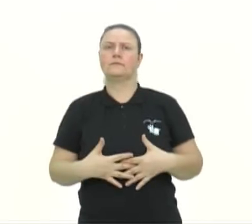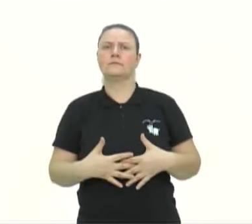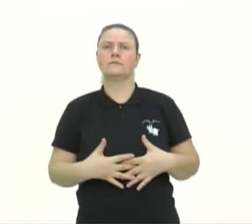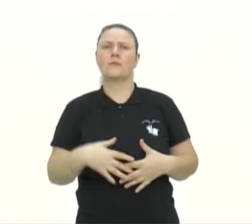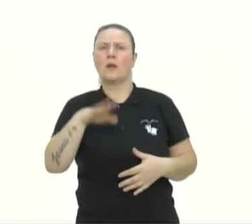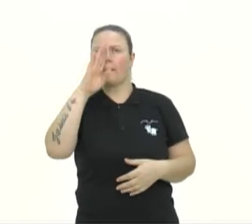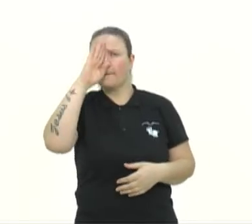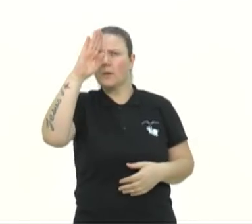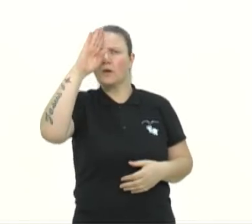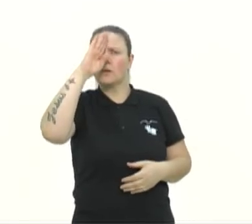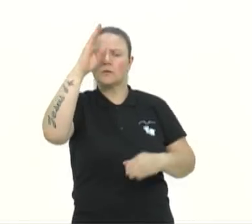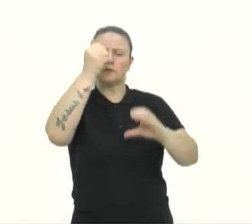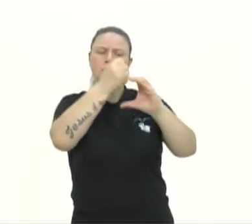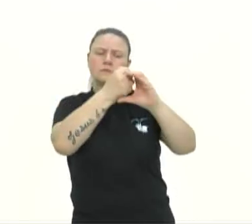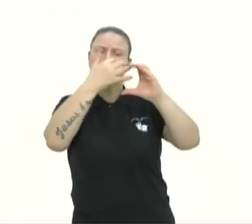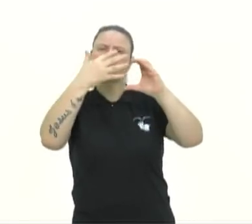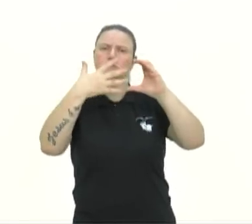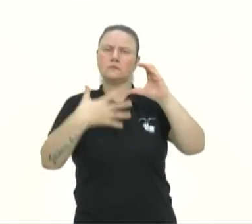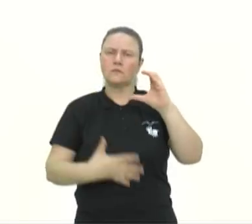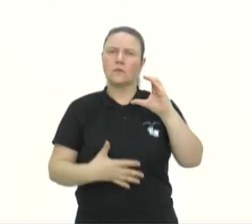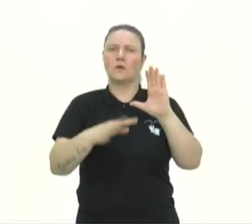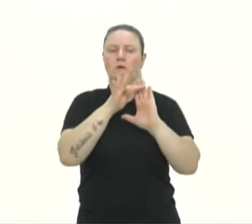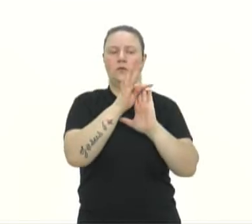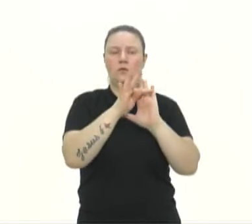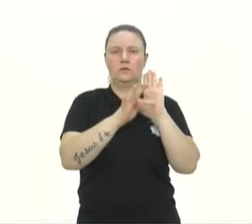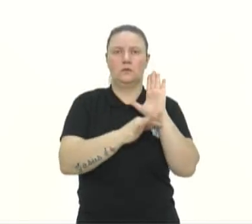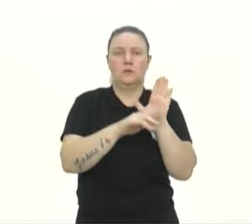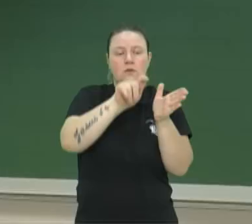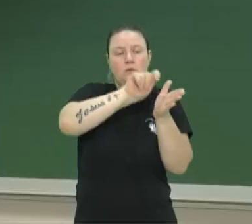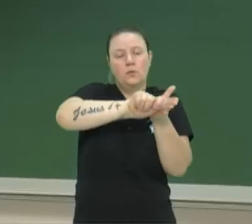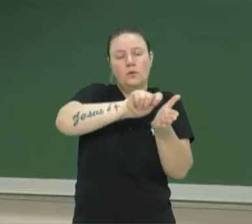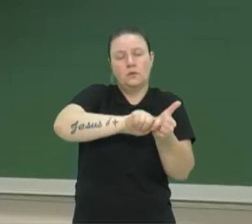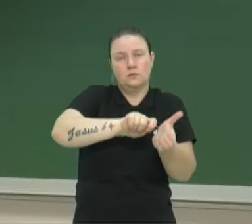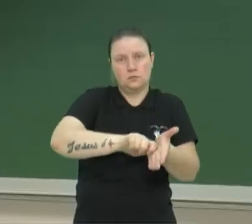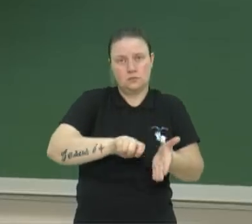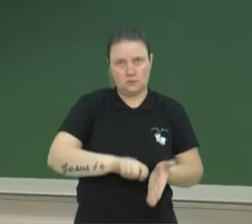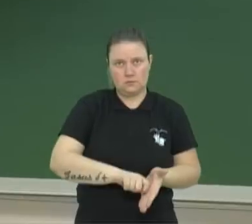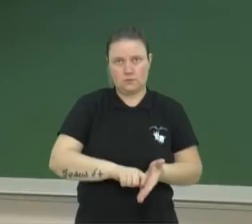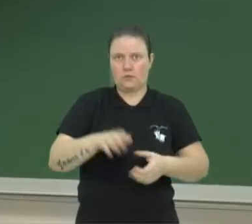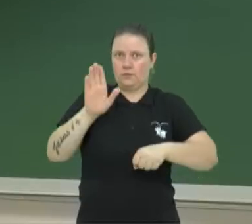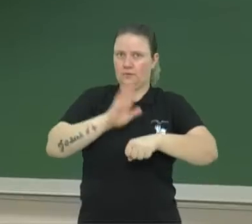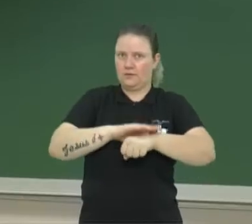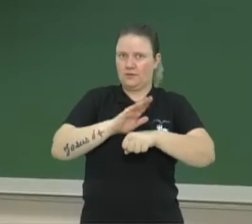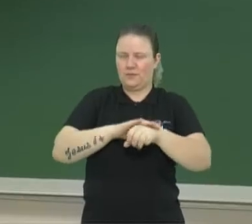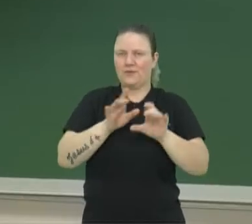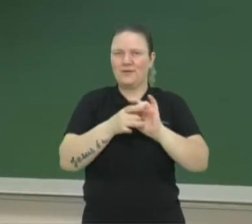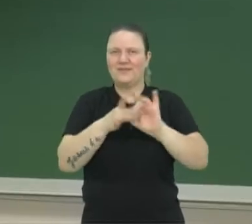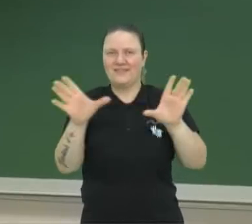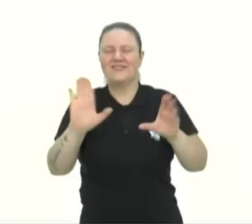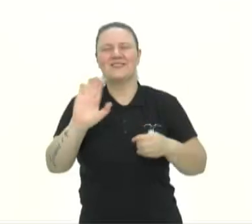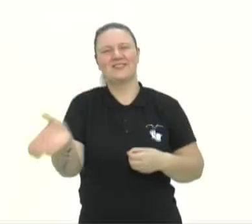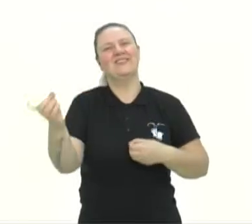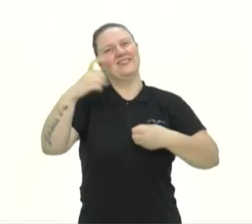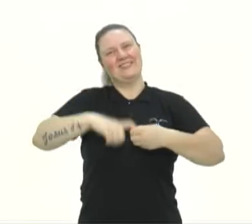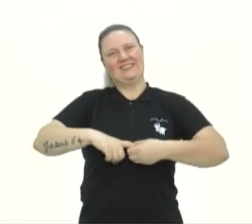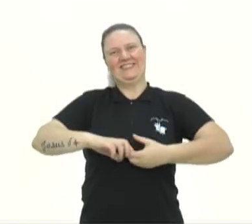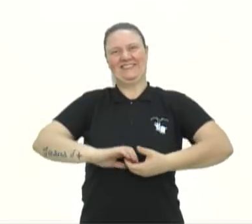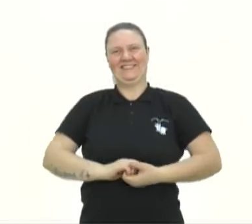das principais características dos textos escritos. Um tempinho para você, já voltamos.